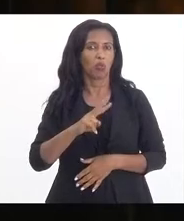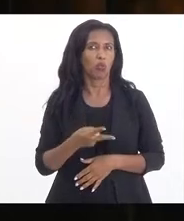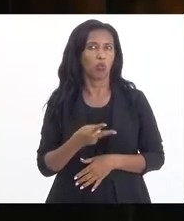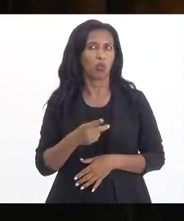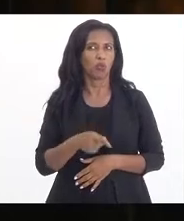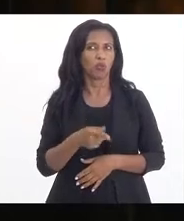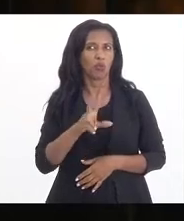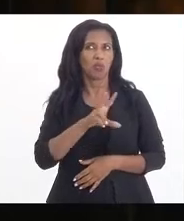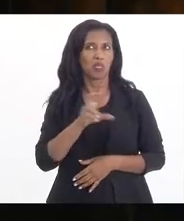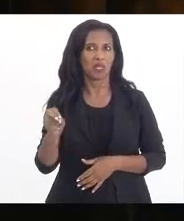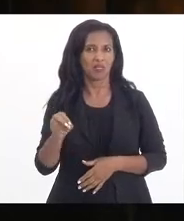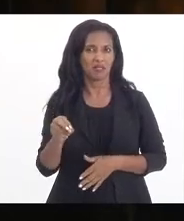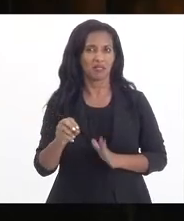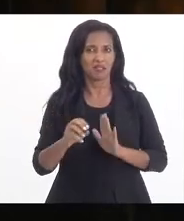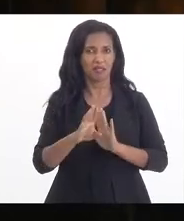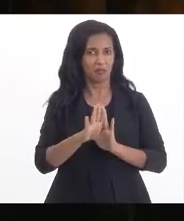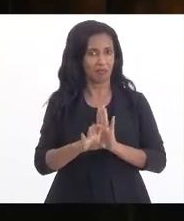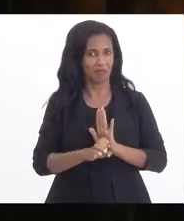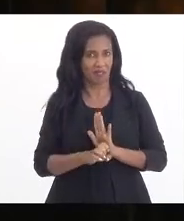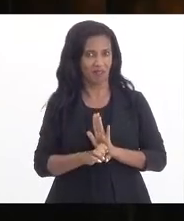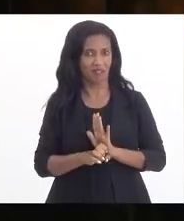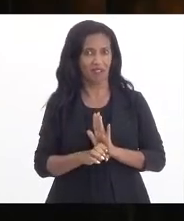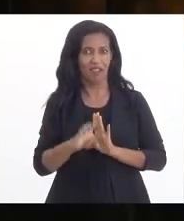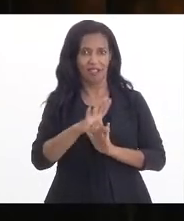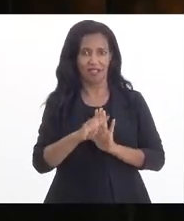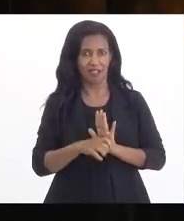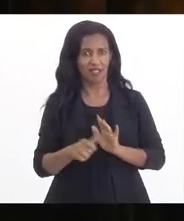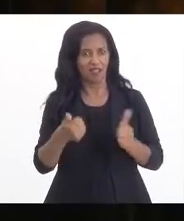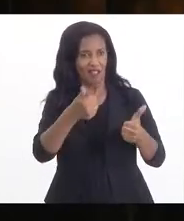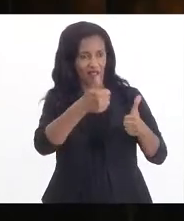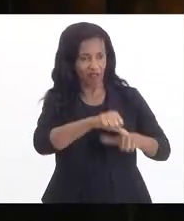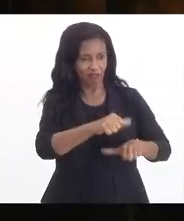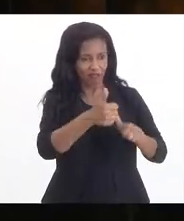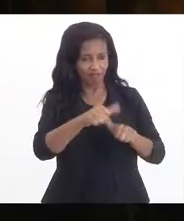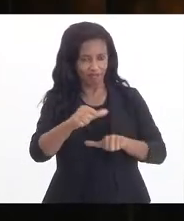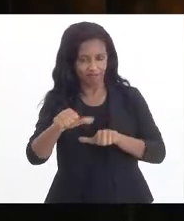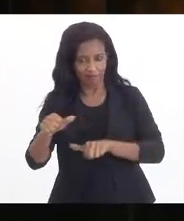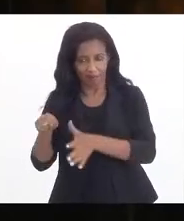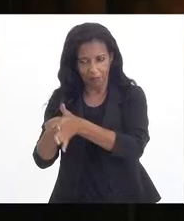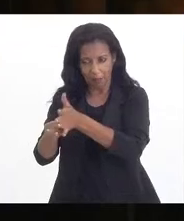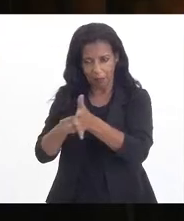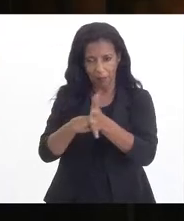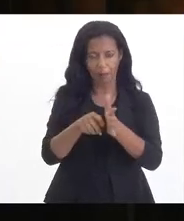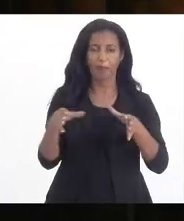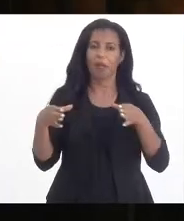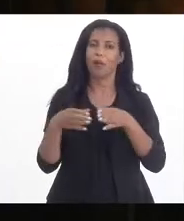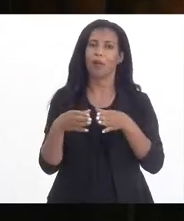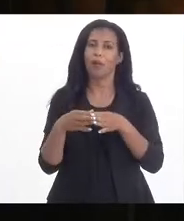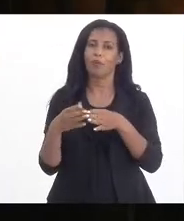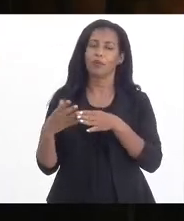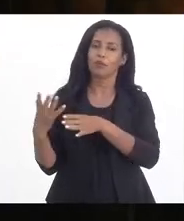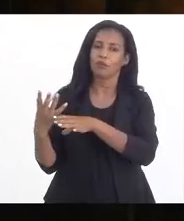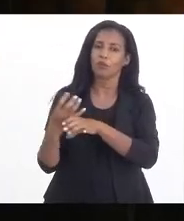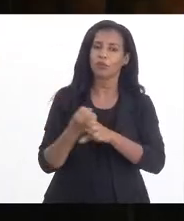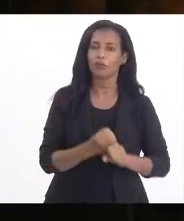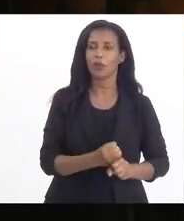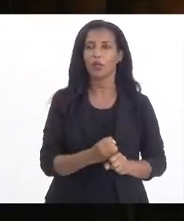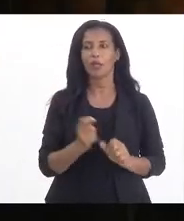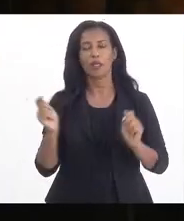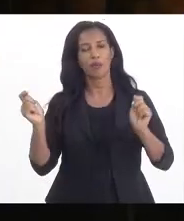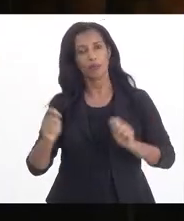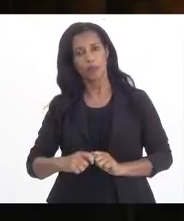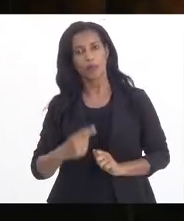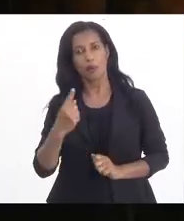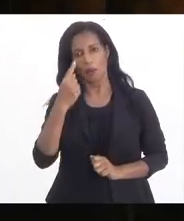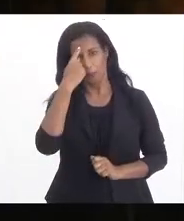2.500 emendas. Essas emendas estão sendo analisadas pela Comissão de Orçamento e, possivelmente, em